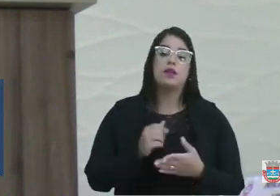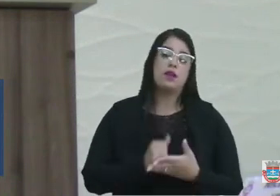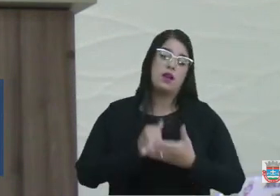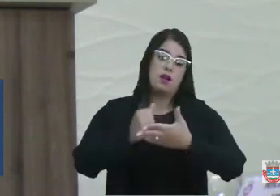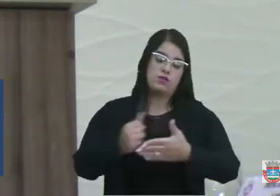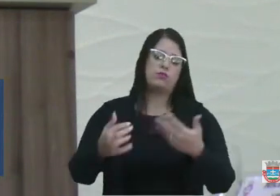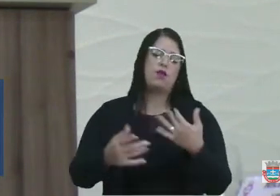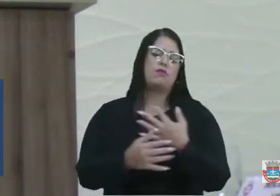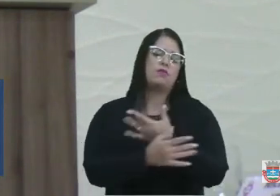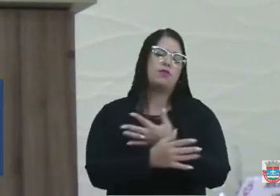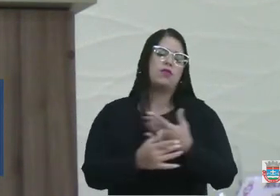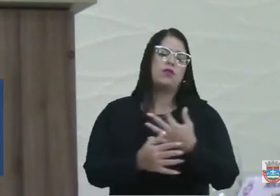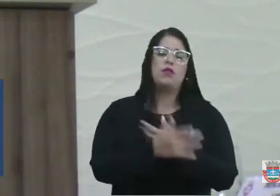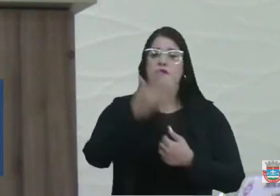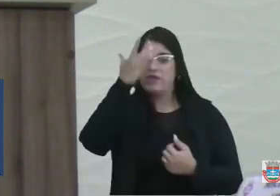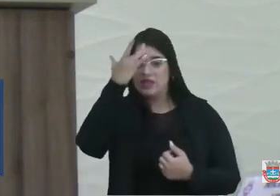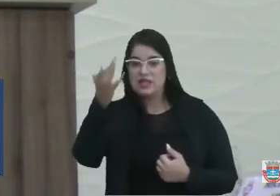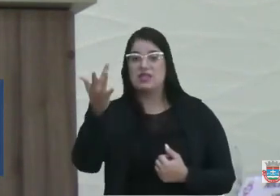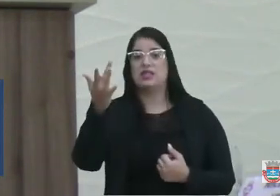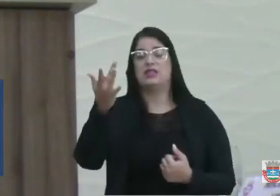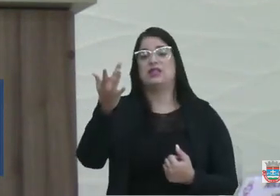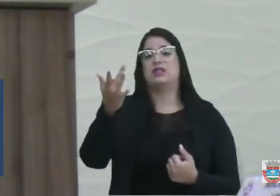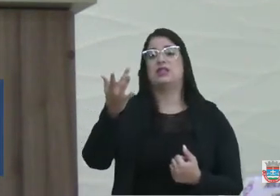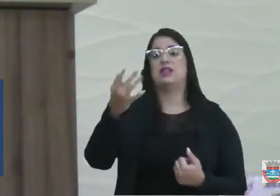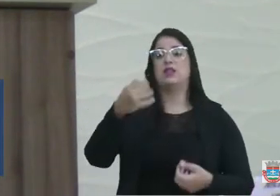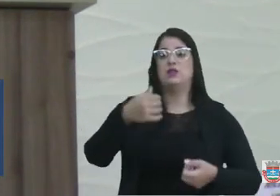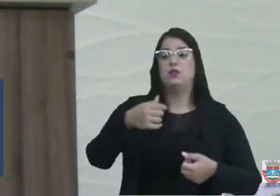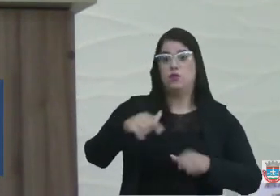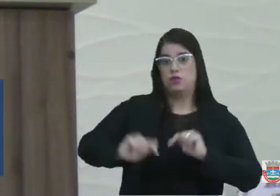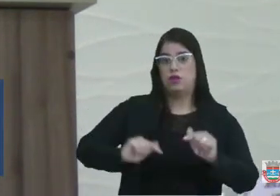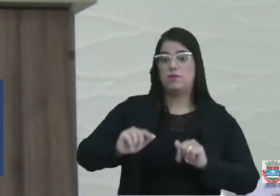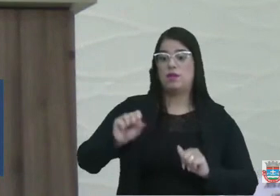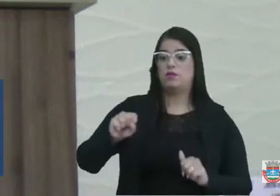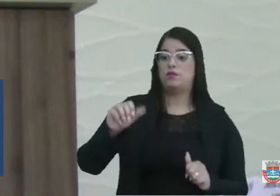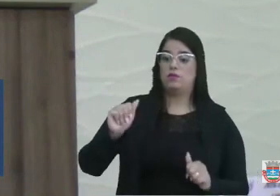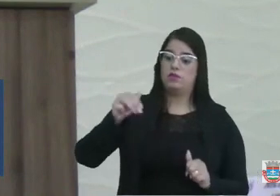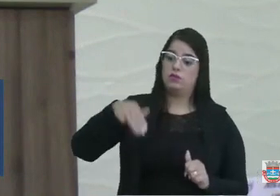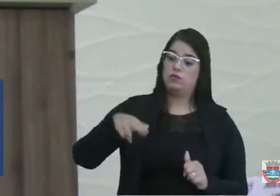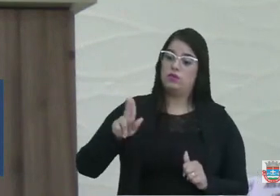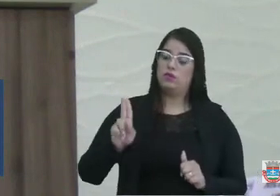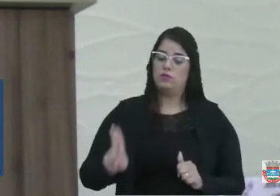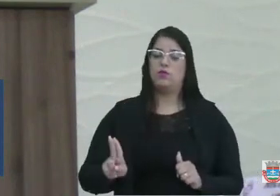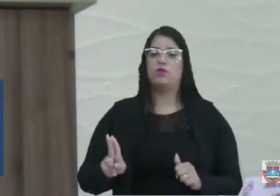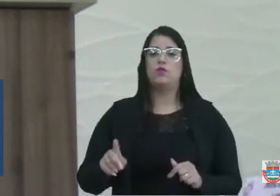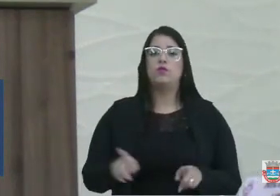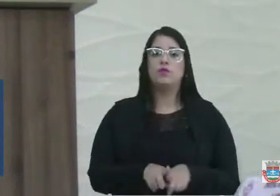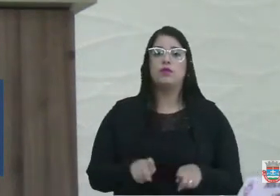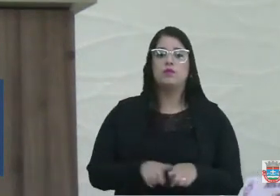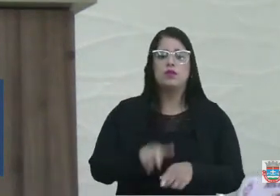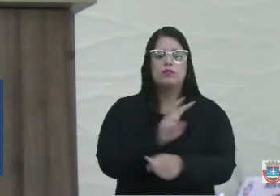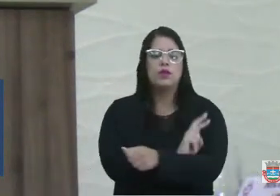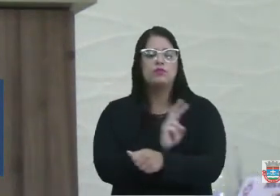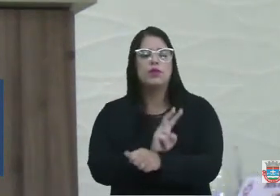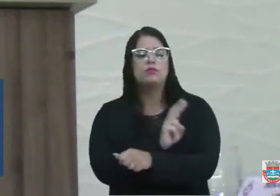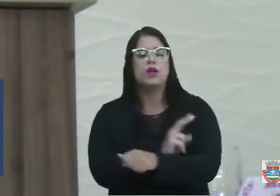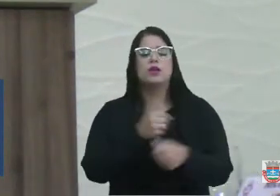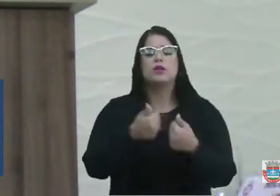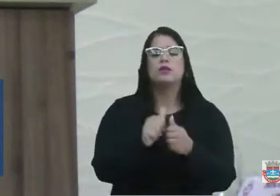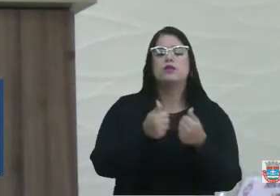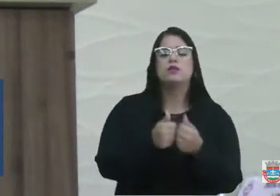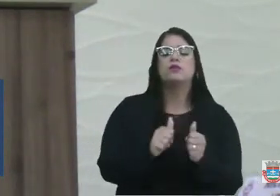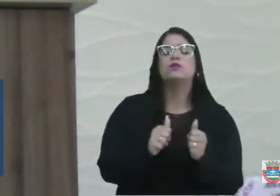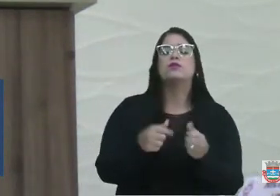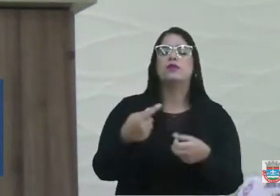SAMU, ações preventivas contra práticas ilícitas. Escolta dos ônibus da faculdade vindo de Caruaru,